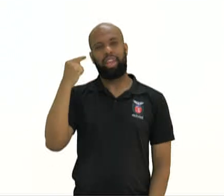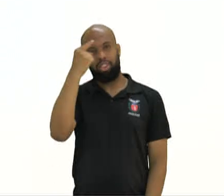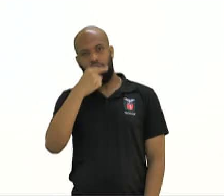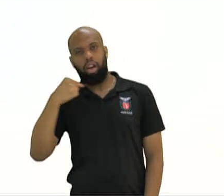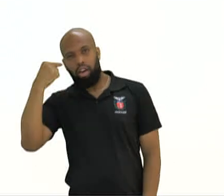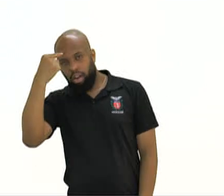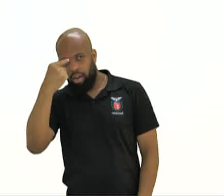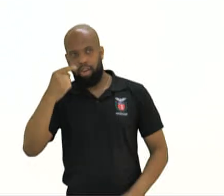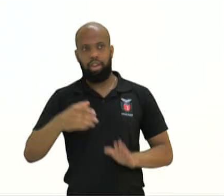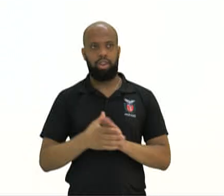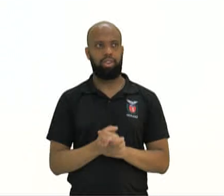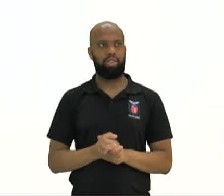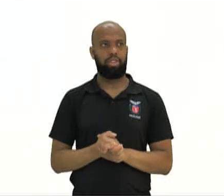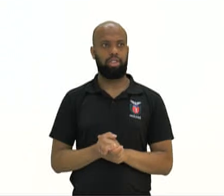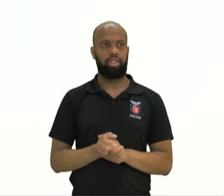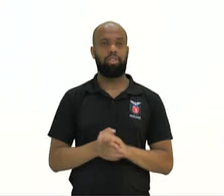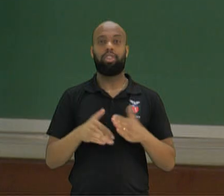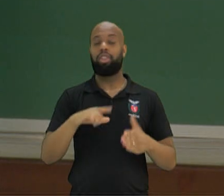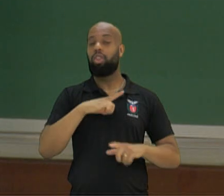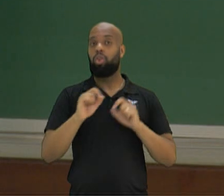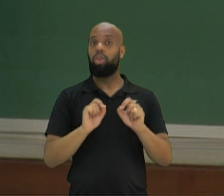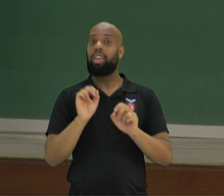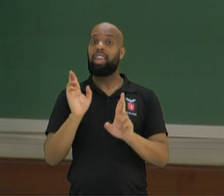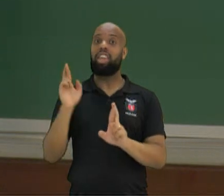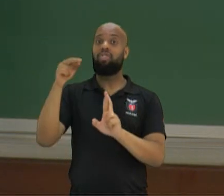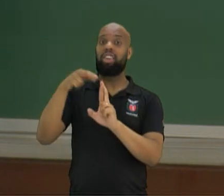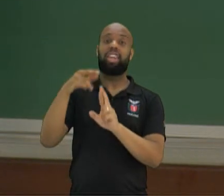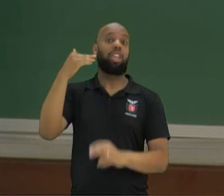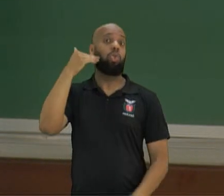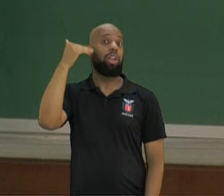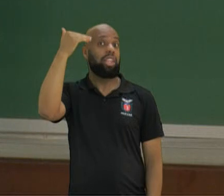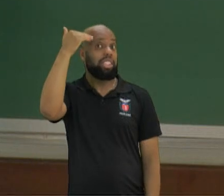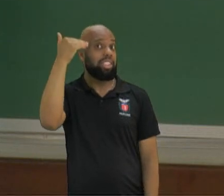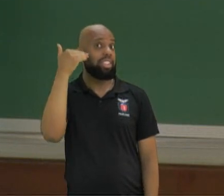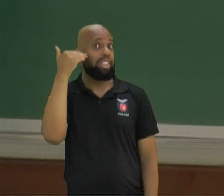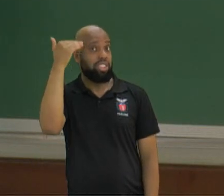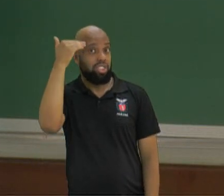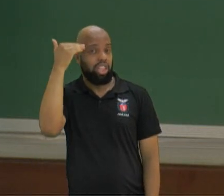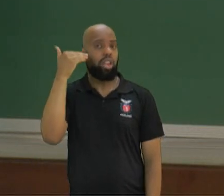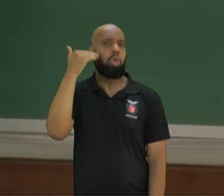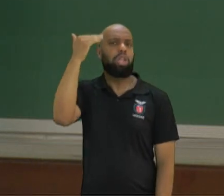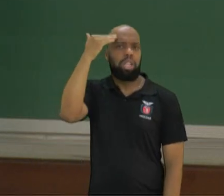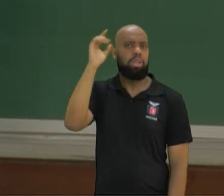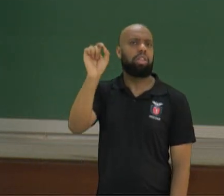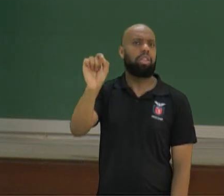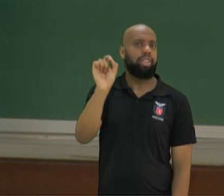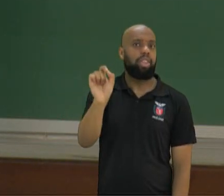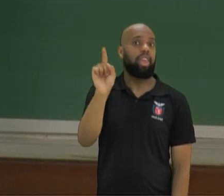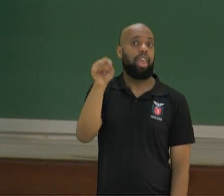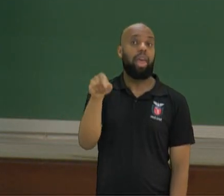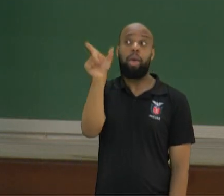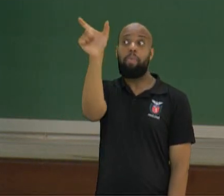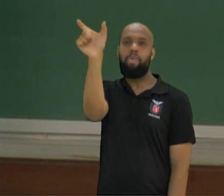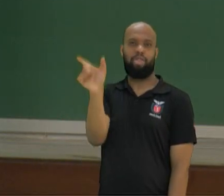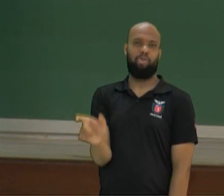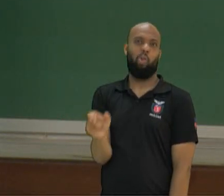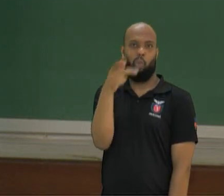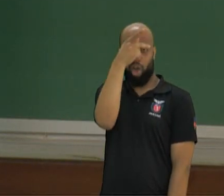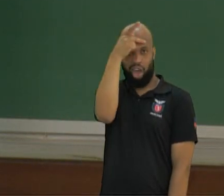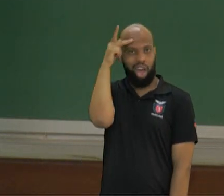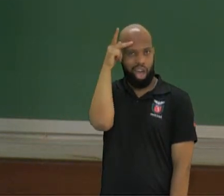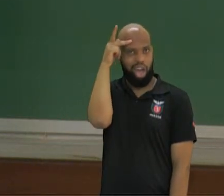comparados, blá, blá, blá, opa, então está se referindo a adolescentes. Se está se referindo a adolescentes, está se referindo a